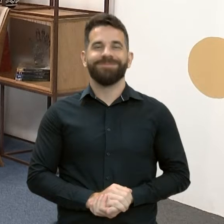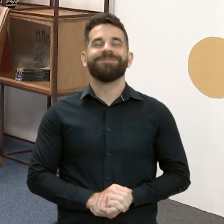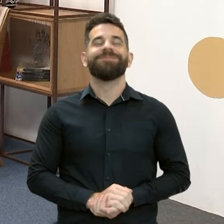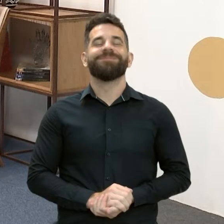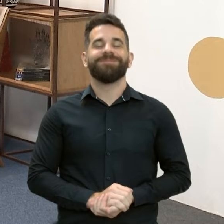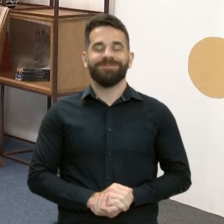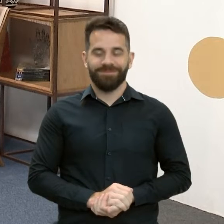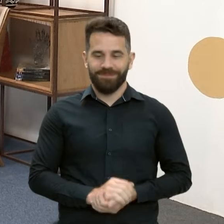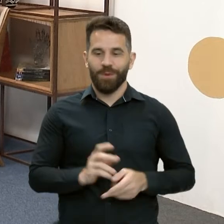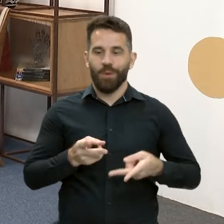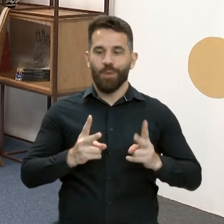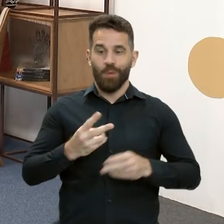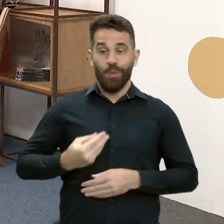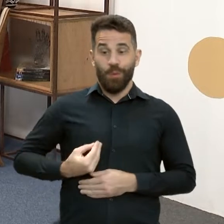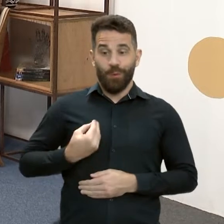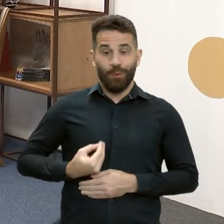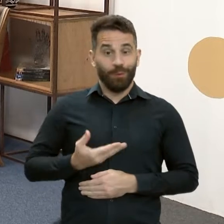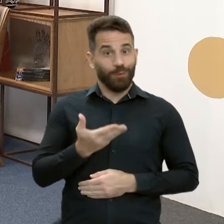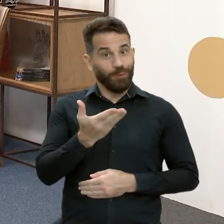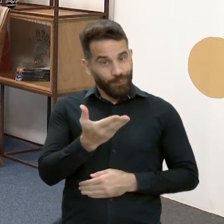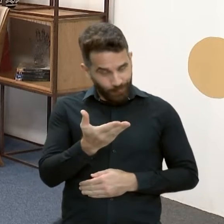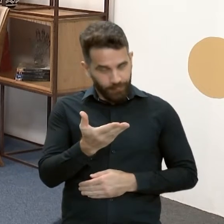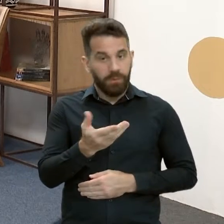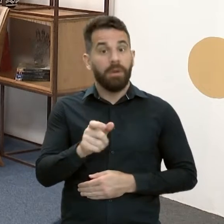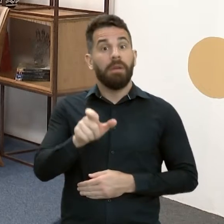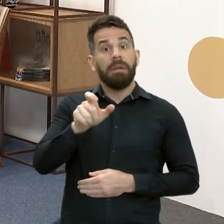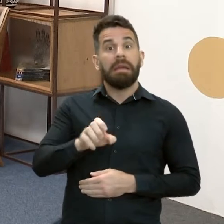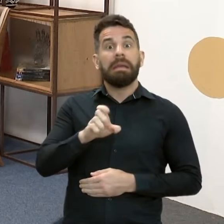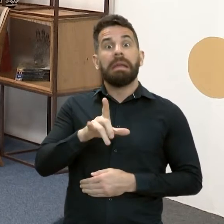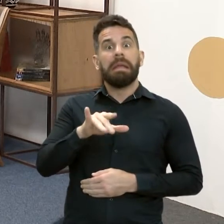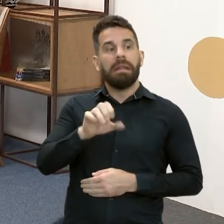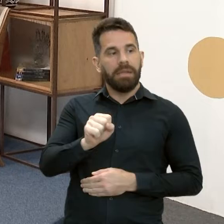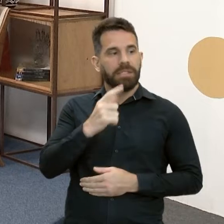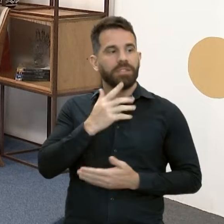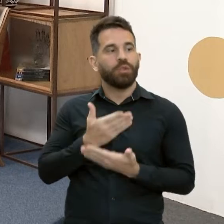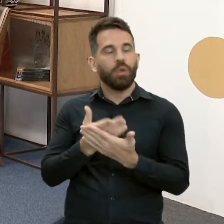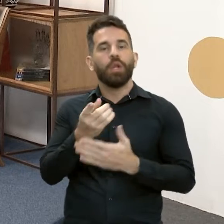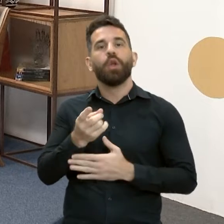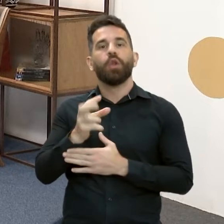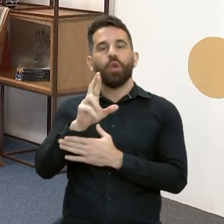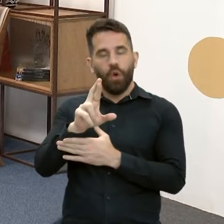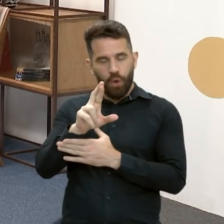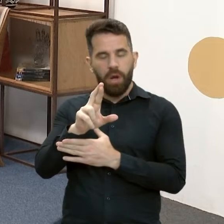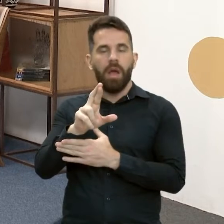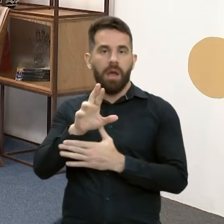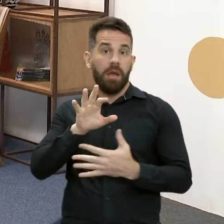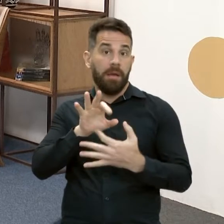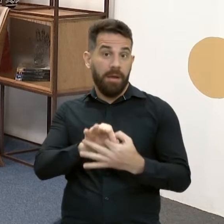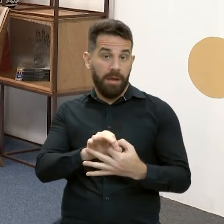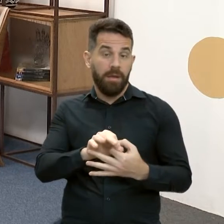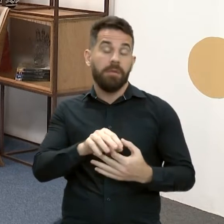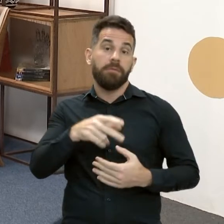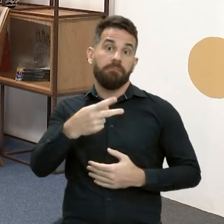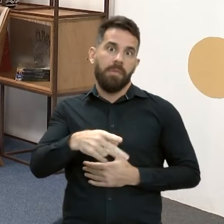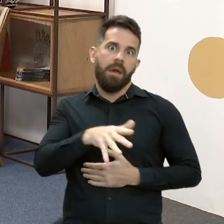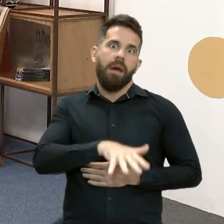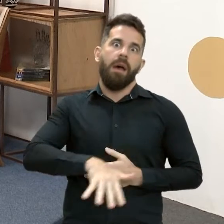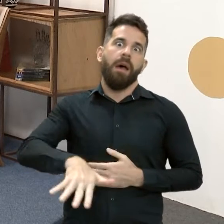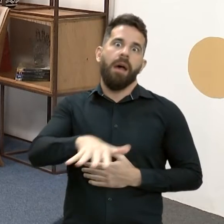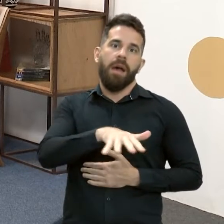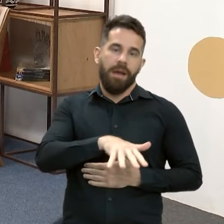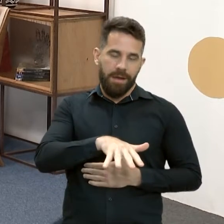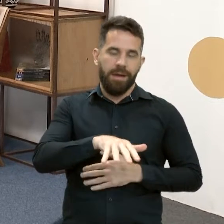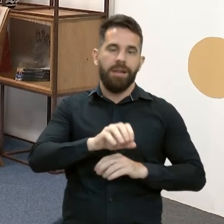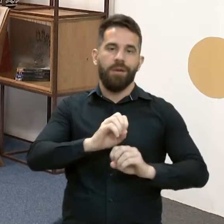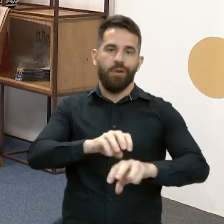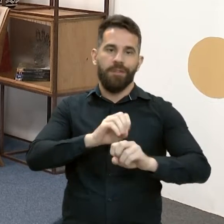Continua aqui no estúdio a Elis Regina Silva, que é doutoranda do programa de pós-graduação em educação da UFG. E de maneira